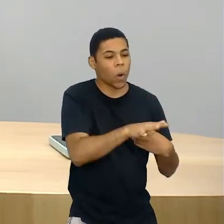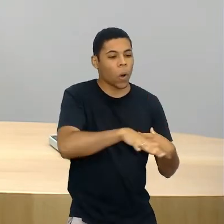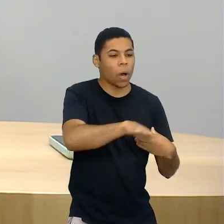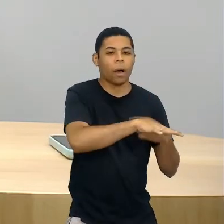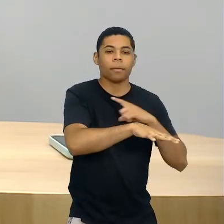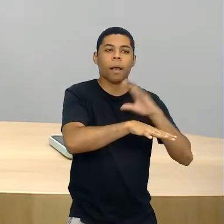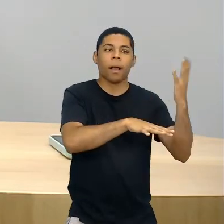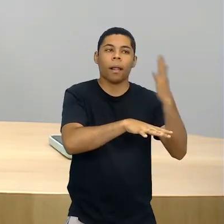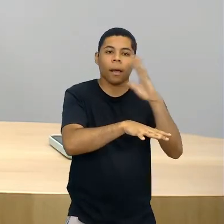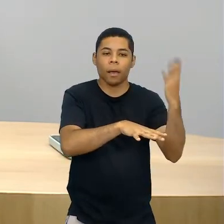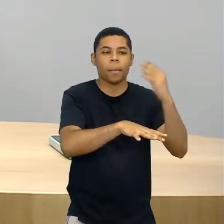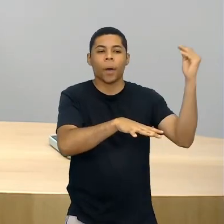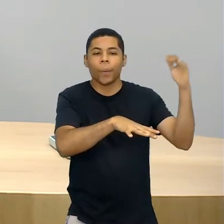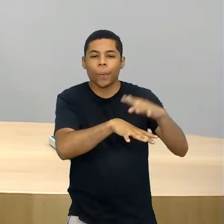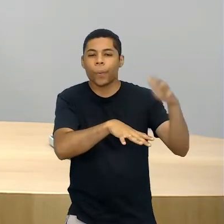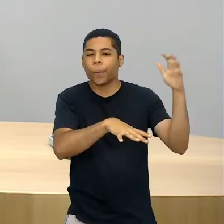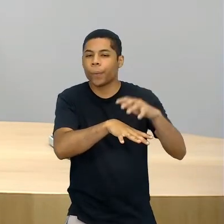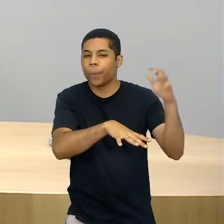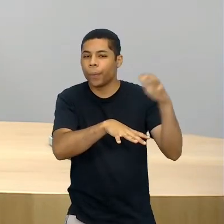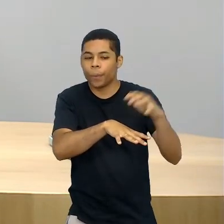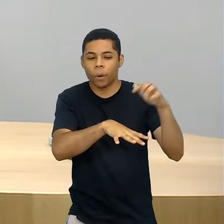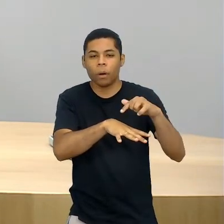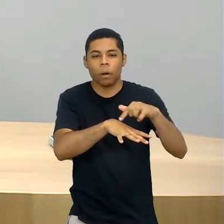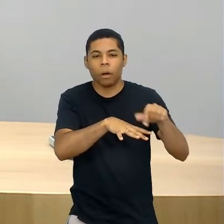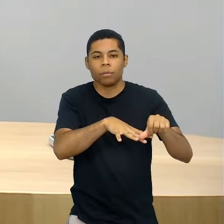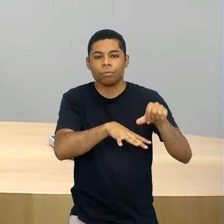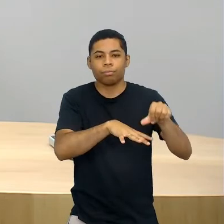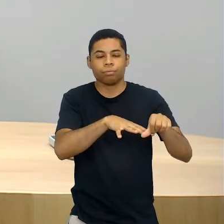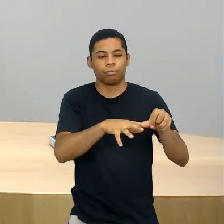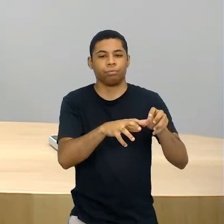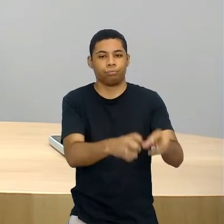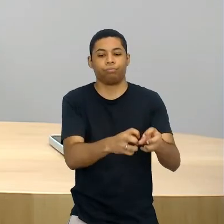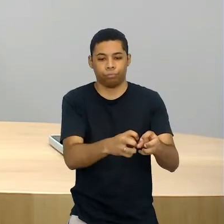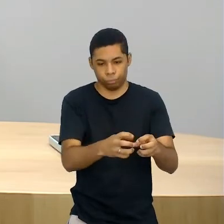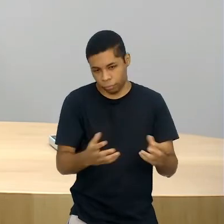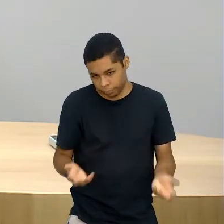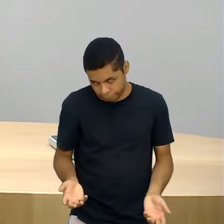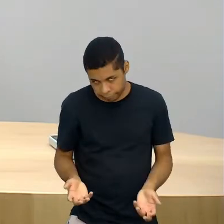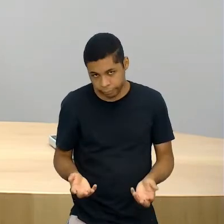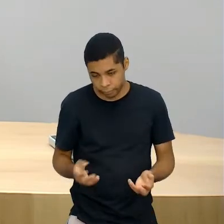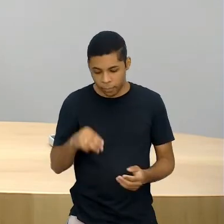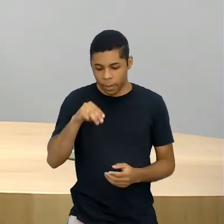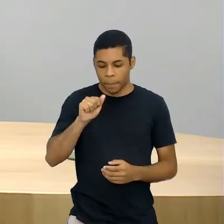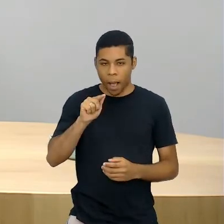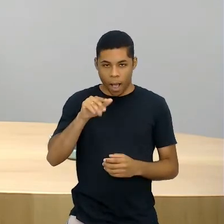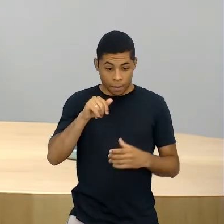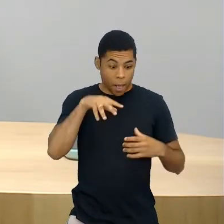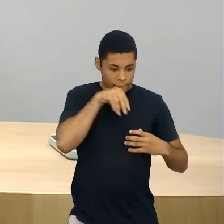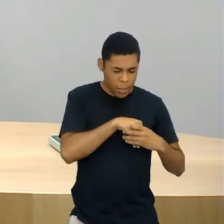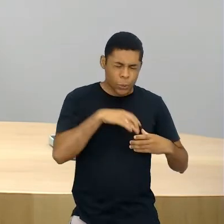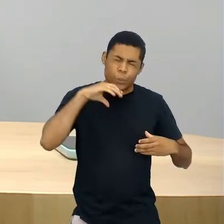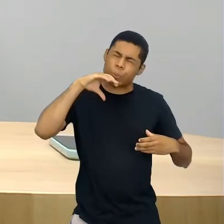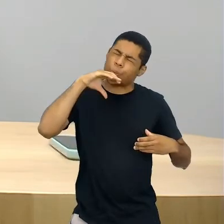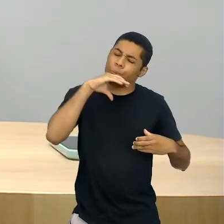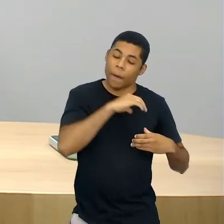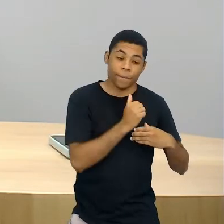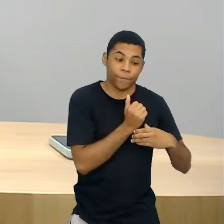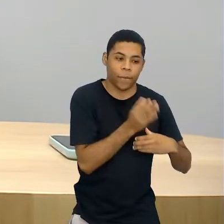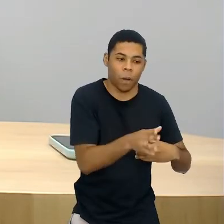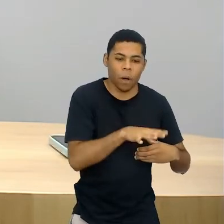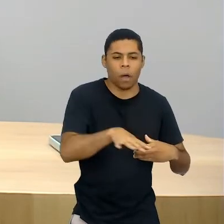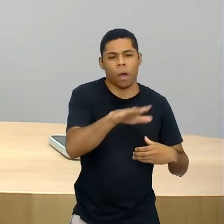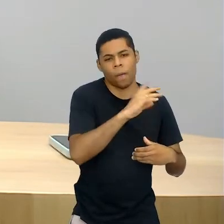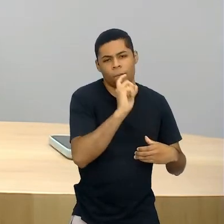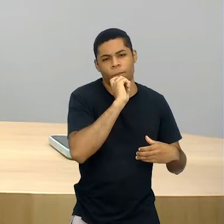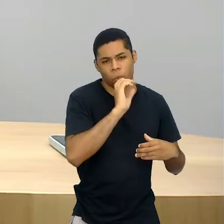de resfriamento mais rápido da lava, né, que quando o magma sai para o exterior do nosso planeta, aí nós chamamos